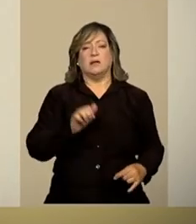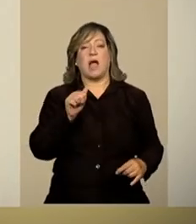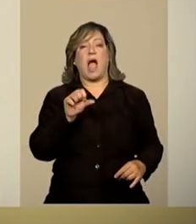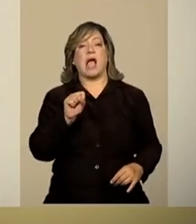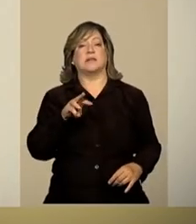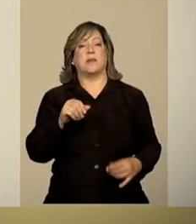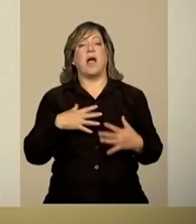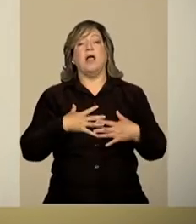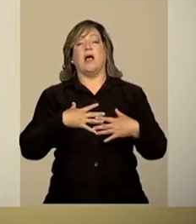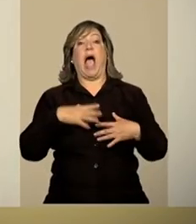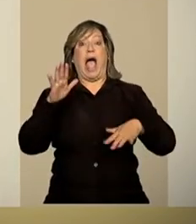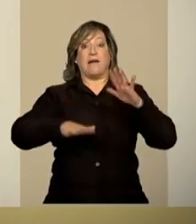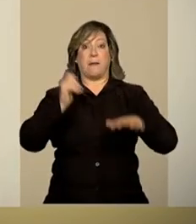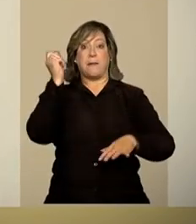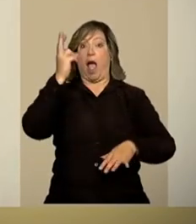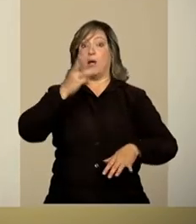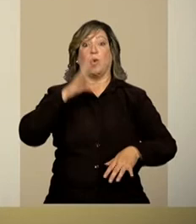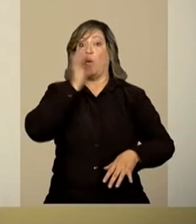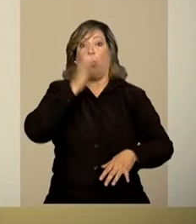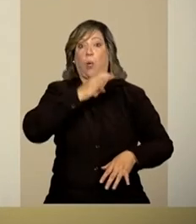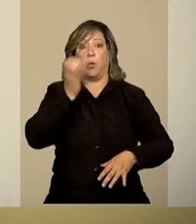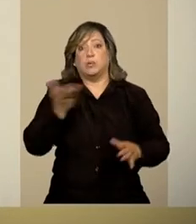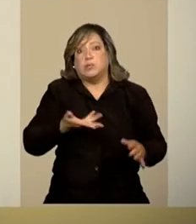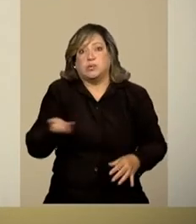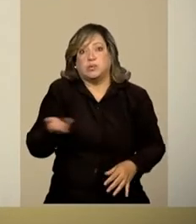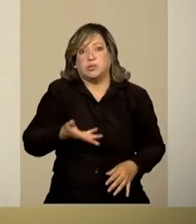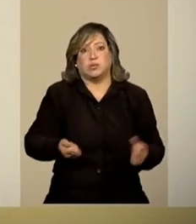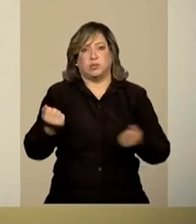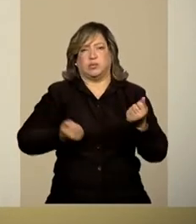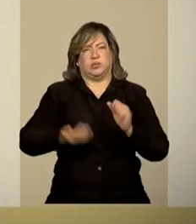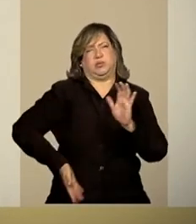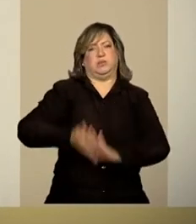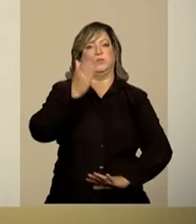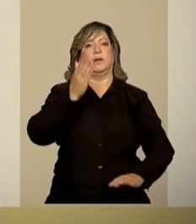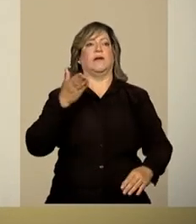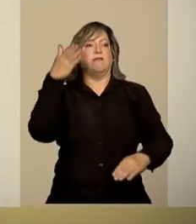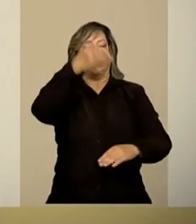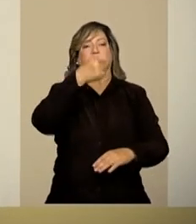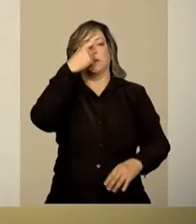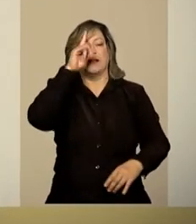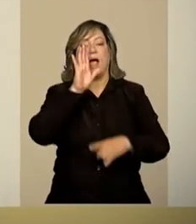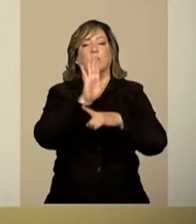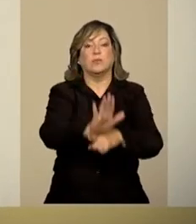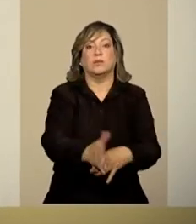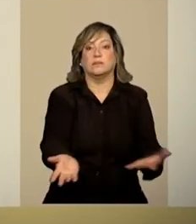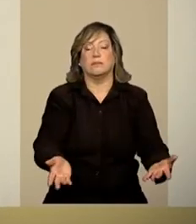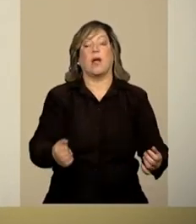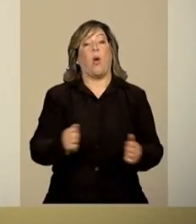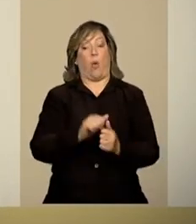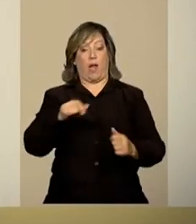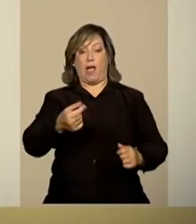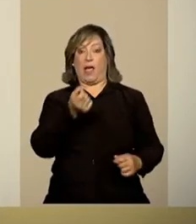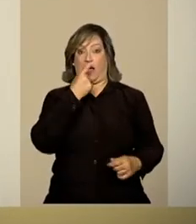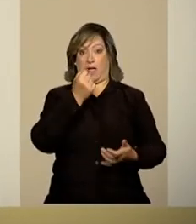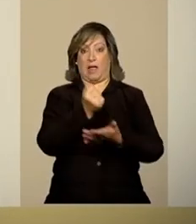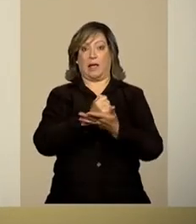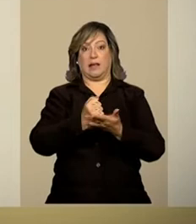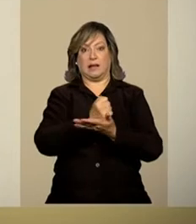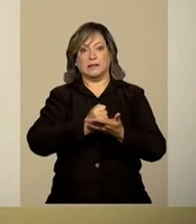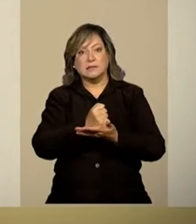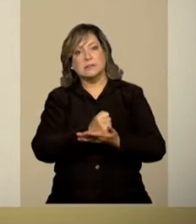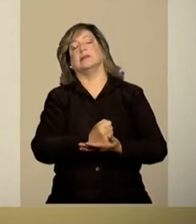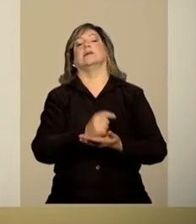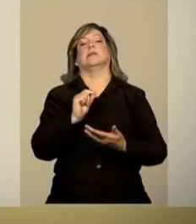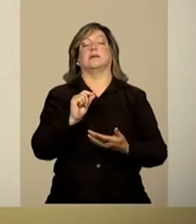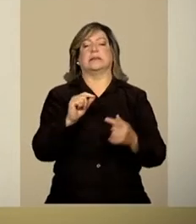com asma ter que sair de casa correndo às vezes de madrugada para levar a criança no hospital ou a medicação adequada